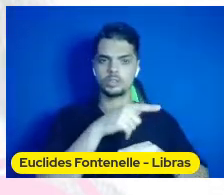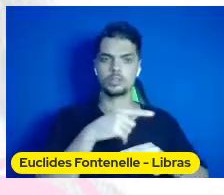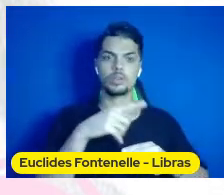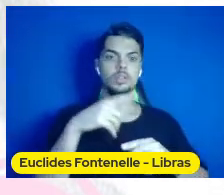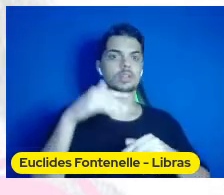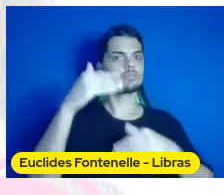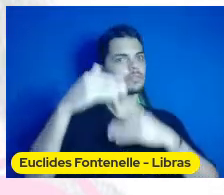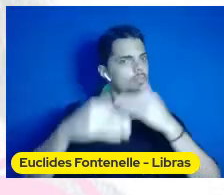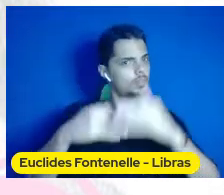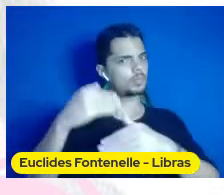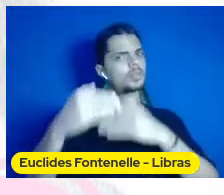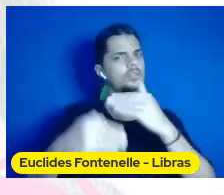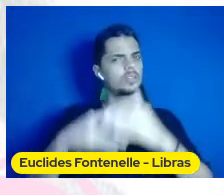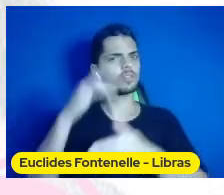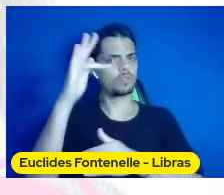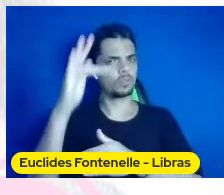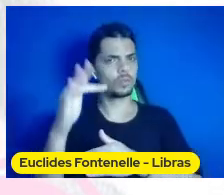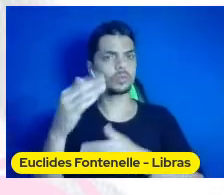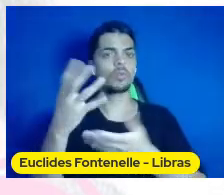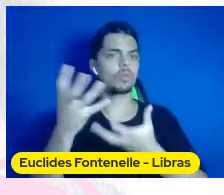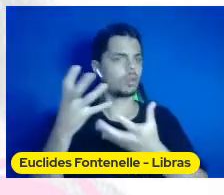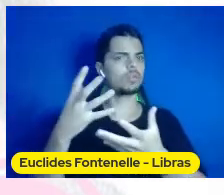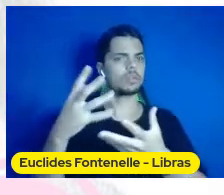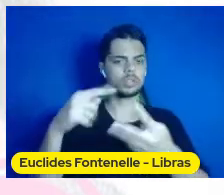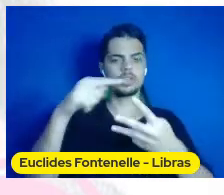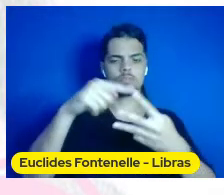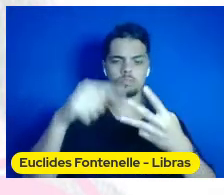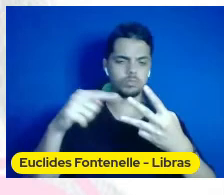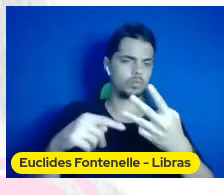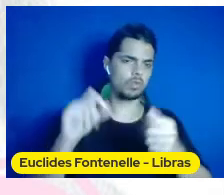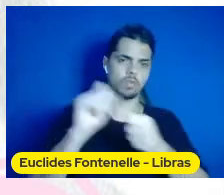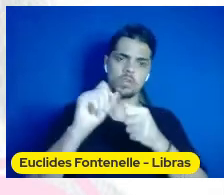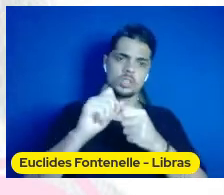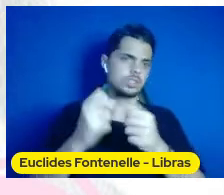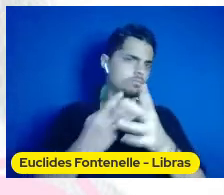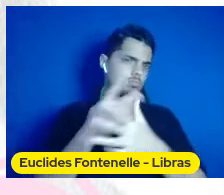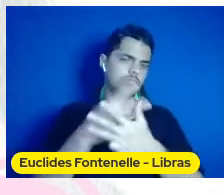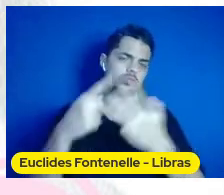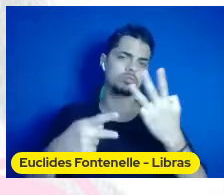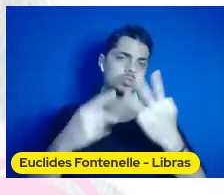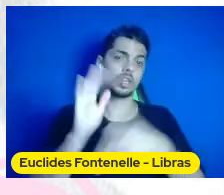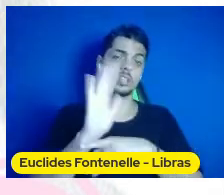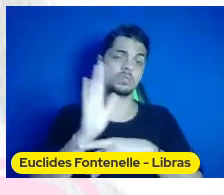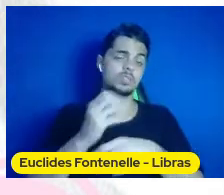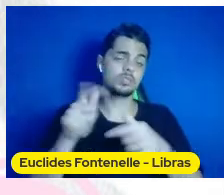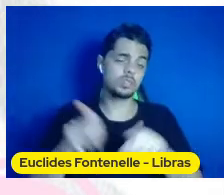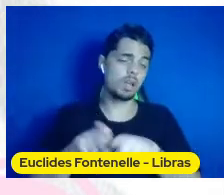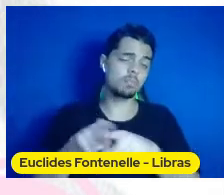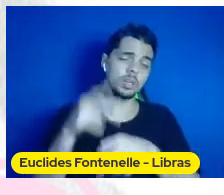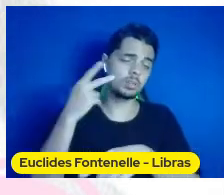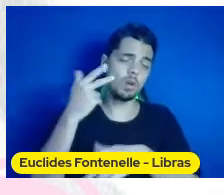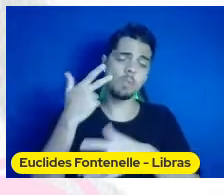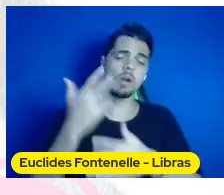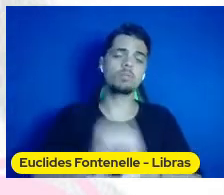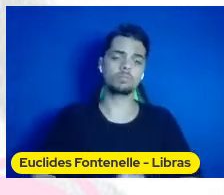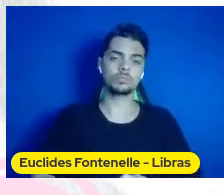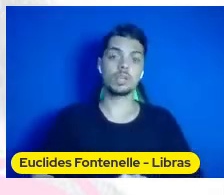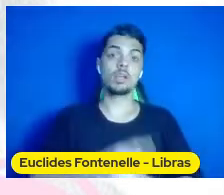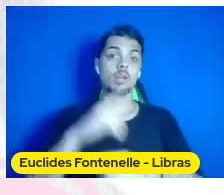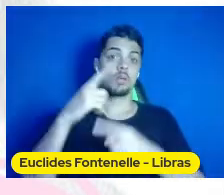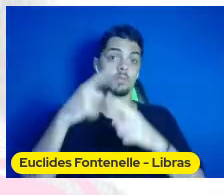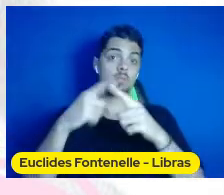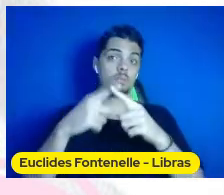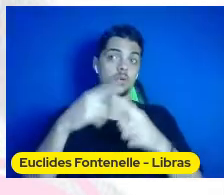um dos meus intuitos foi isso. Se funcionou para mim esse gatilho e eu fui buscar e eu conheci essas outras figuras, conheci